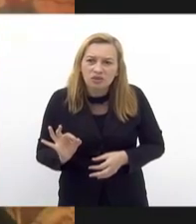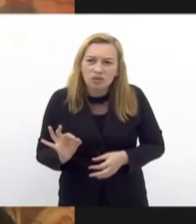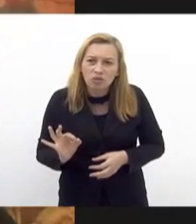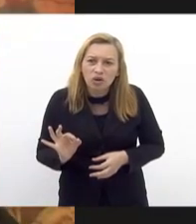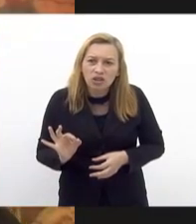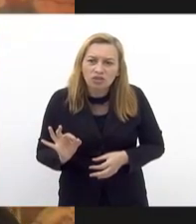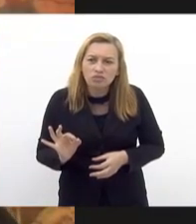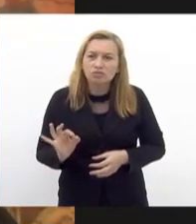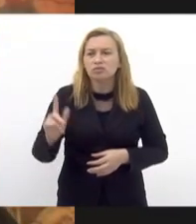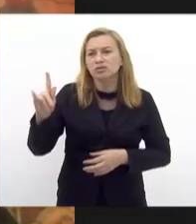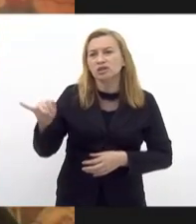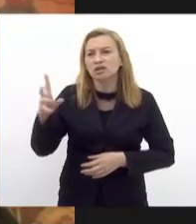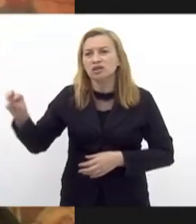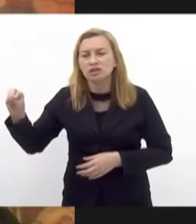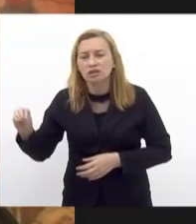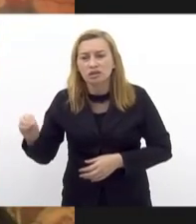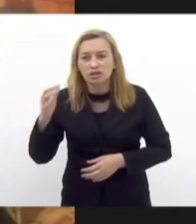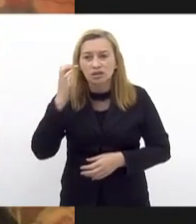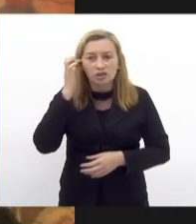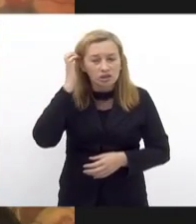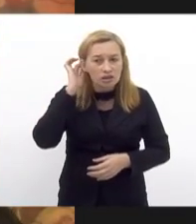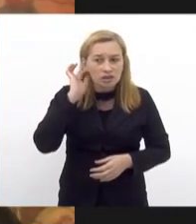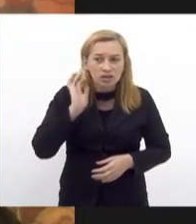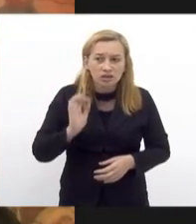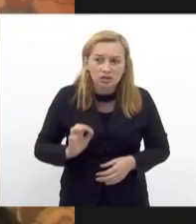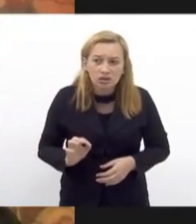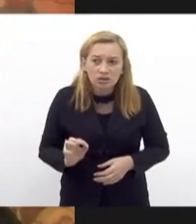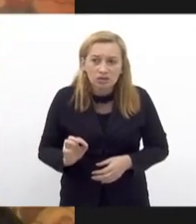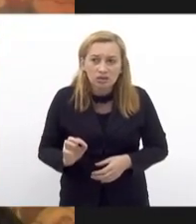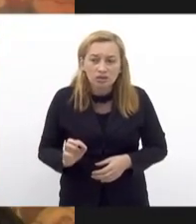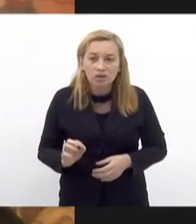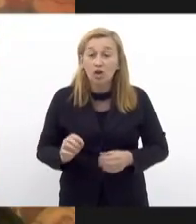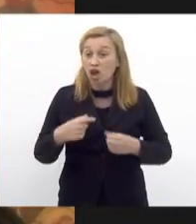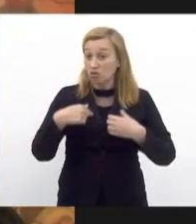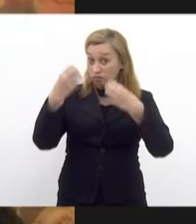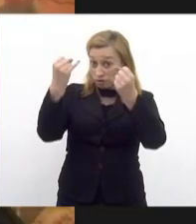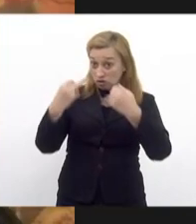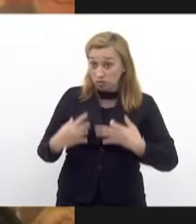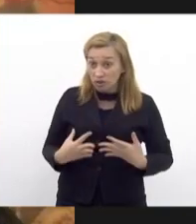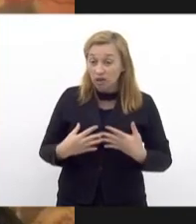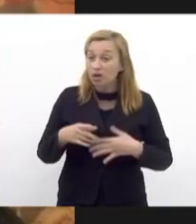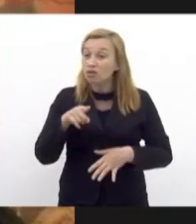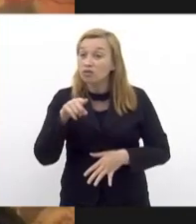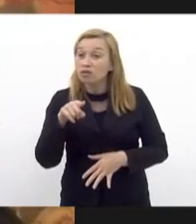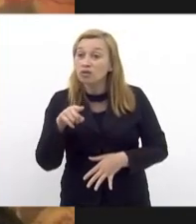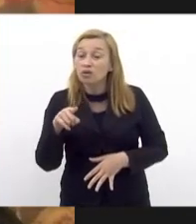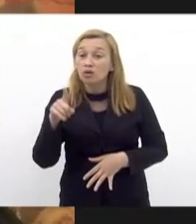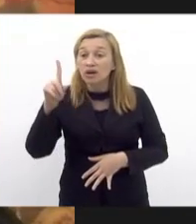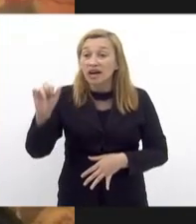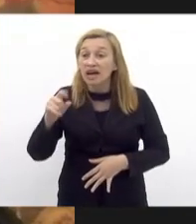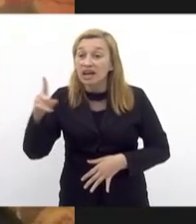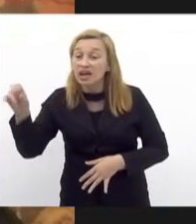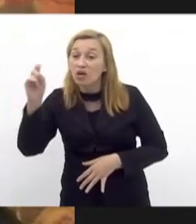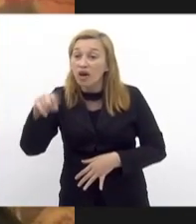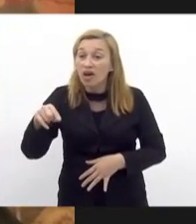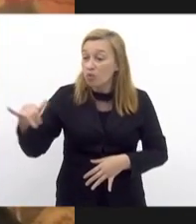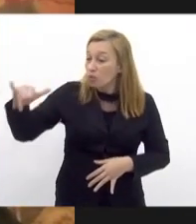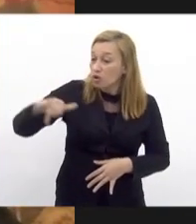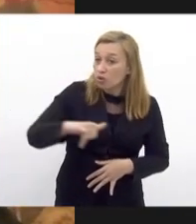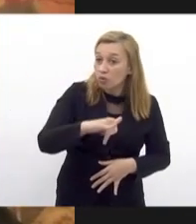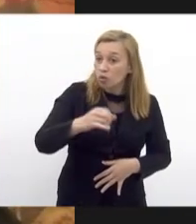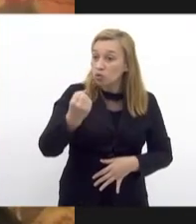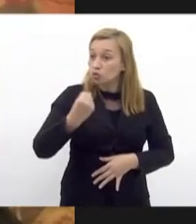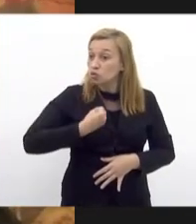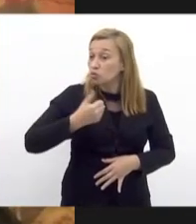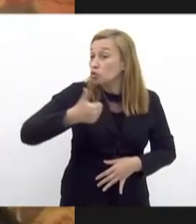do Galeão, tá? Falei: como? Ele falou: eu queria explicar a você que o Galeão é o aeroporto número